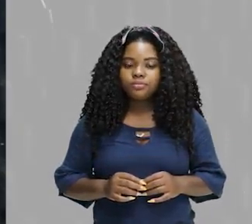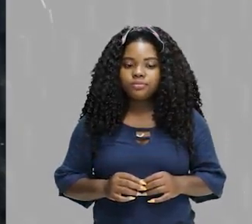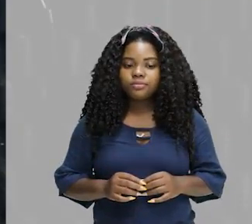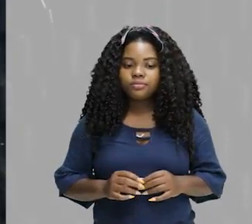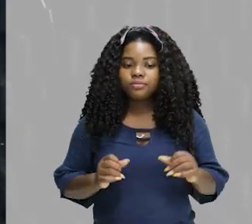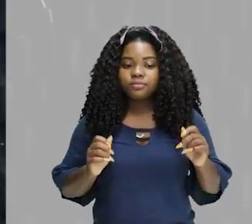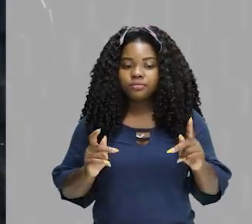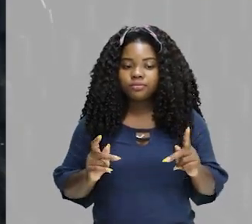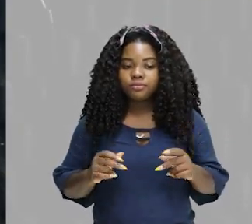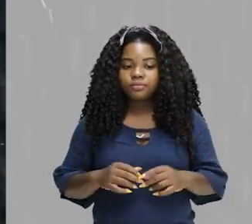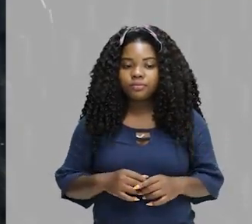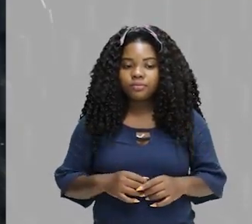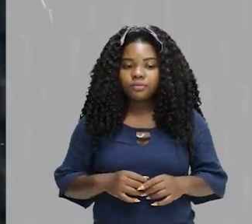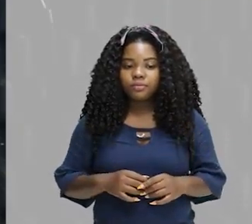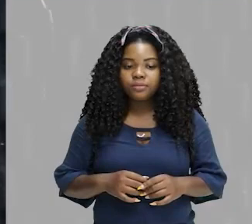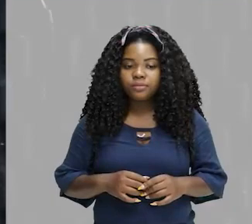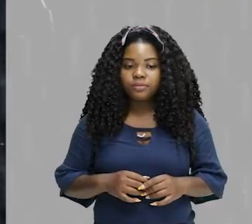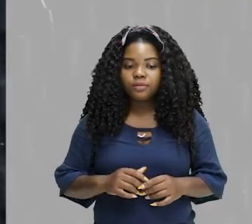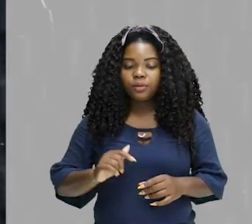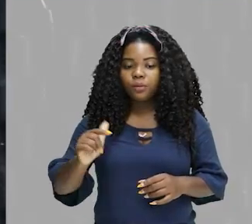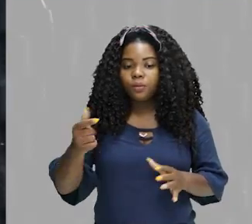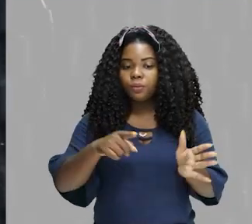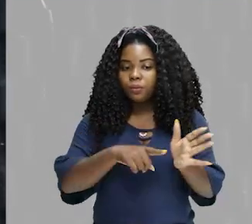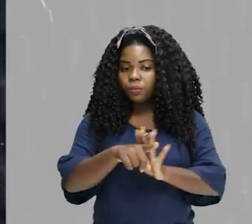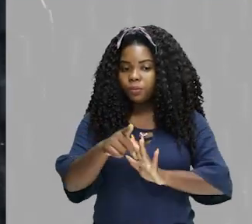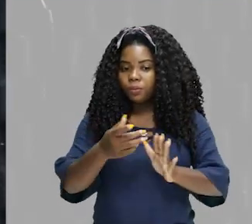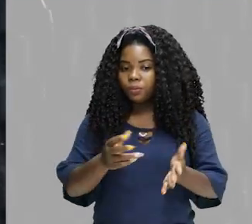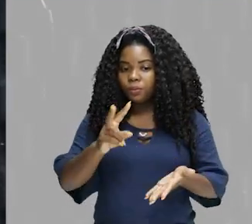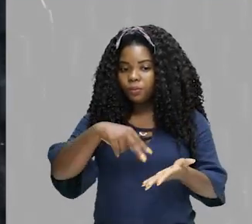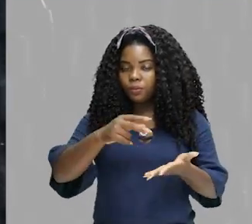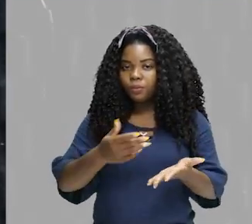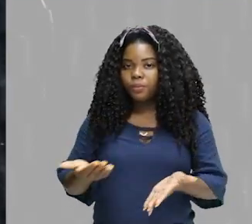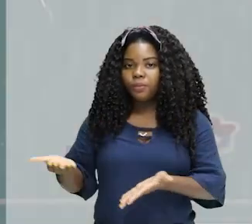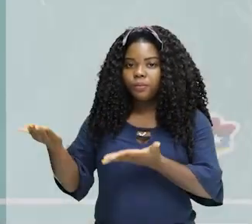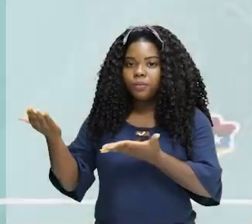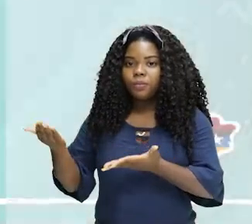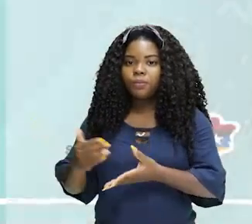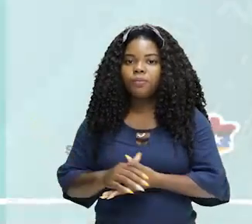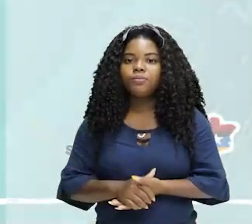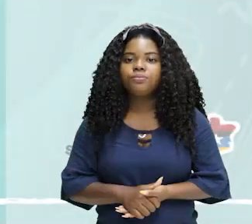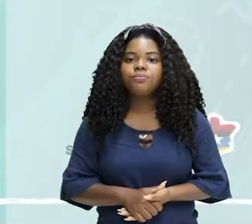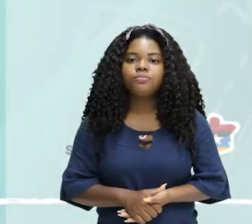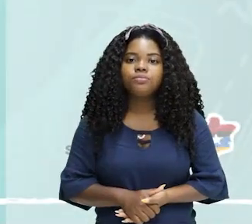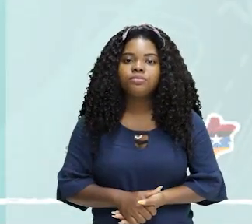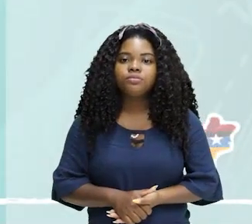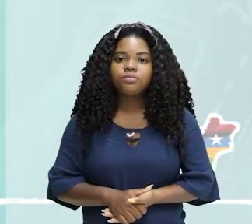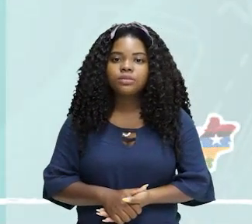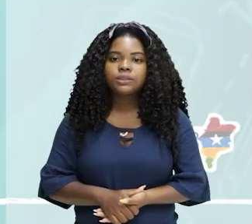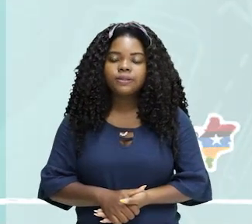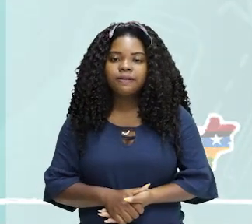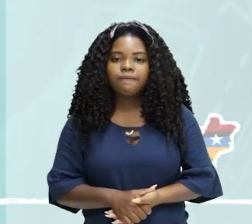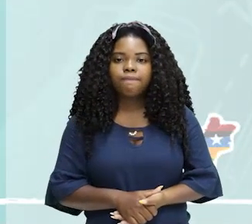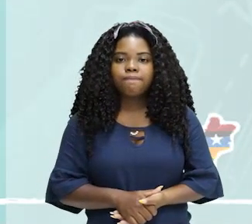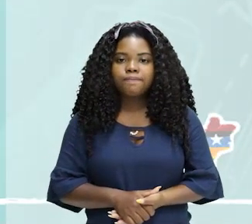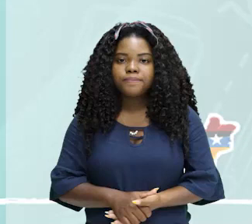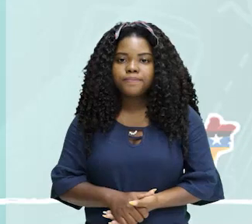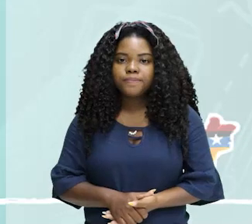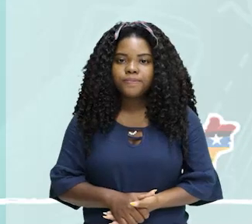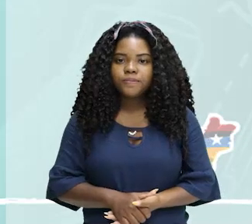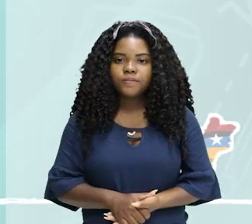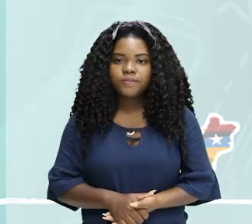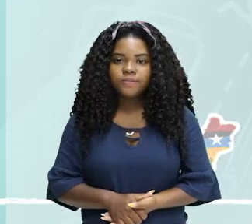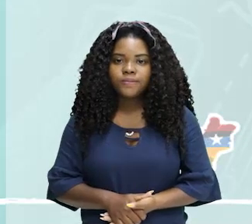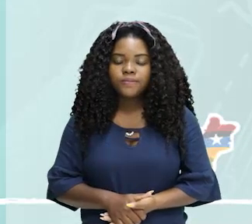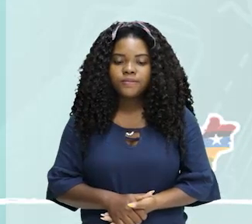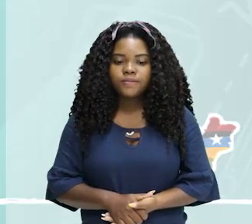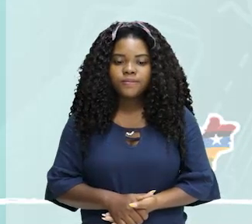plantas, certo? A próxima questão diz: atualmente encontra-se catalogadas